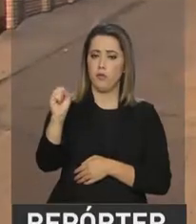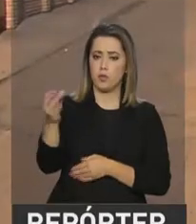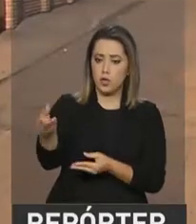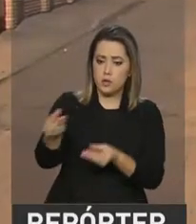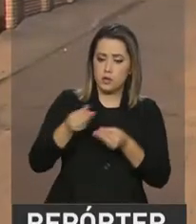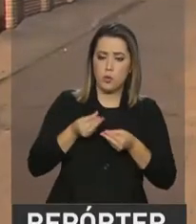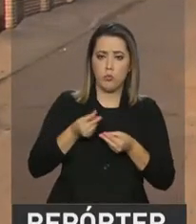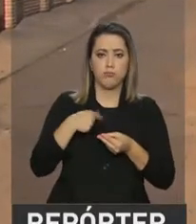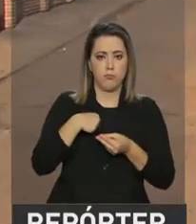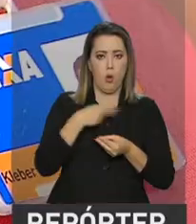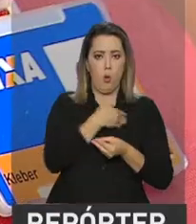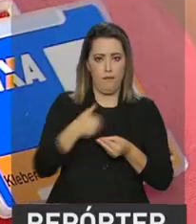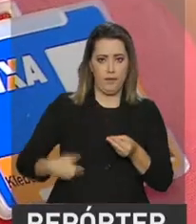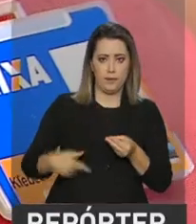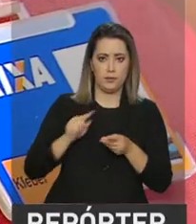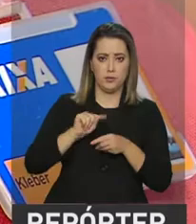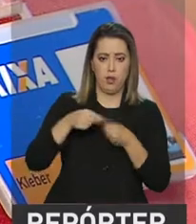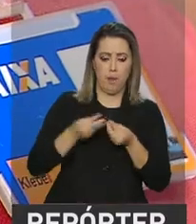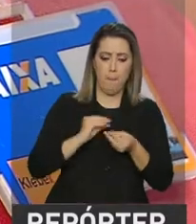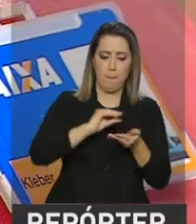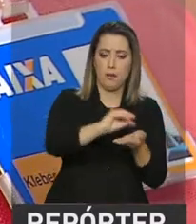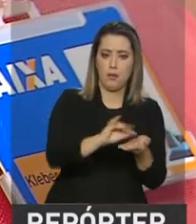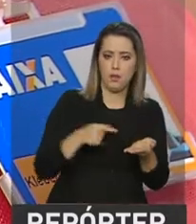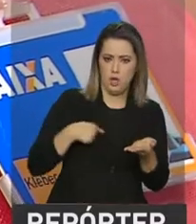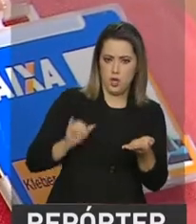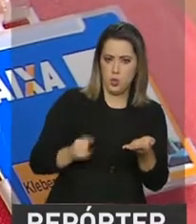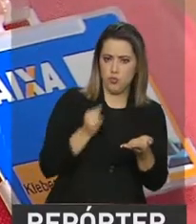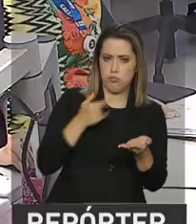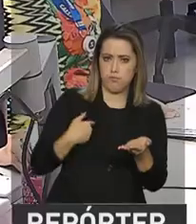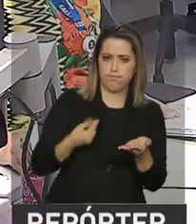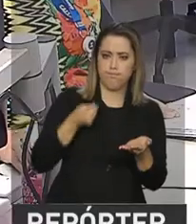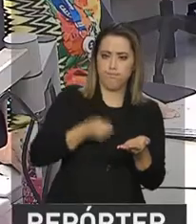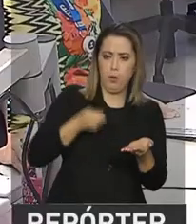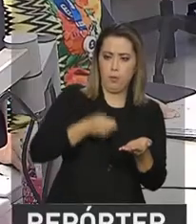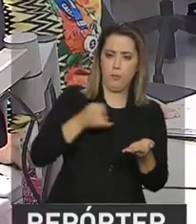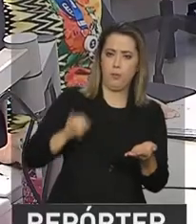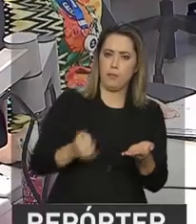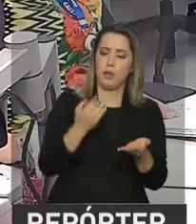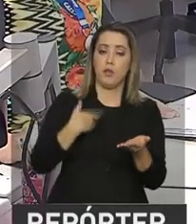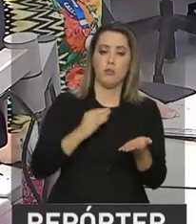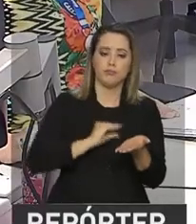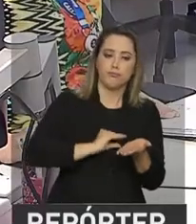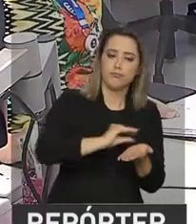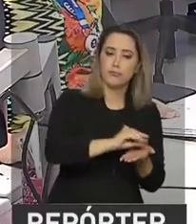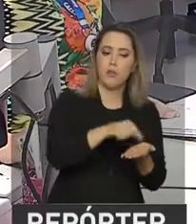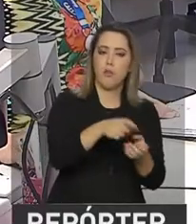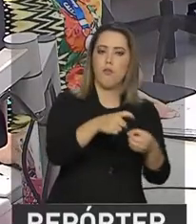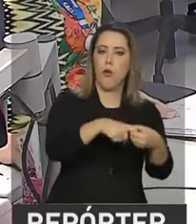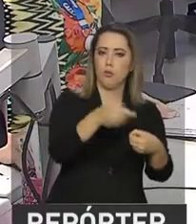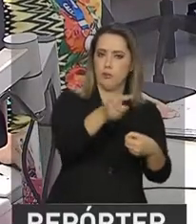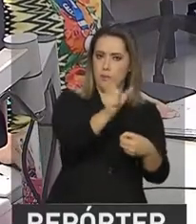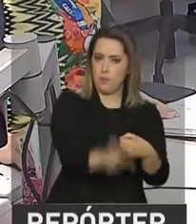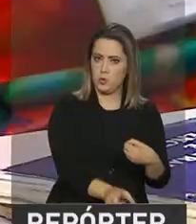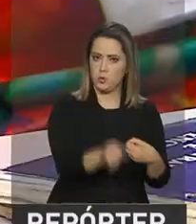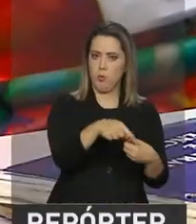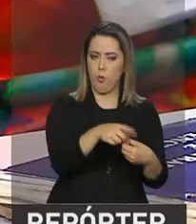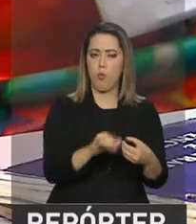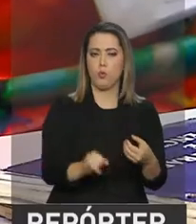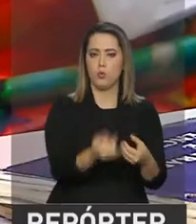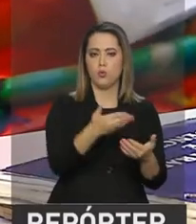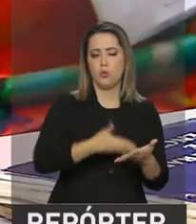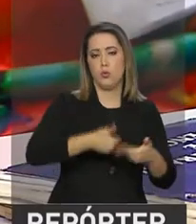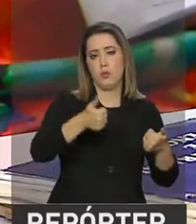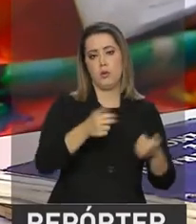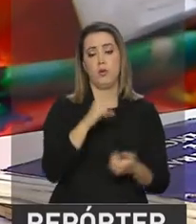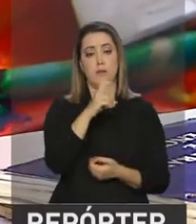urbana o aumento da remuneração das contas do fgts passou dos atuais 3,7 por cento ao ano para 5